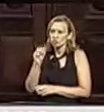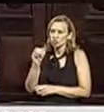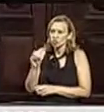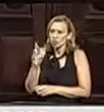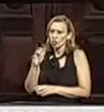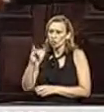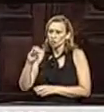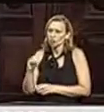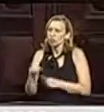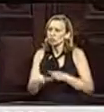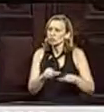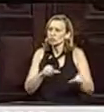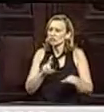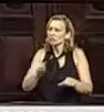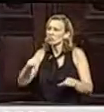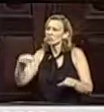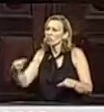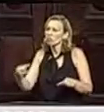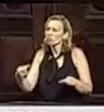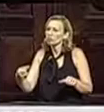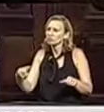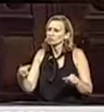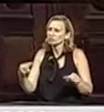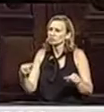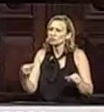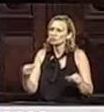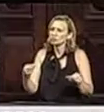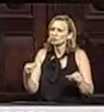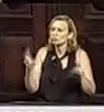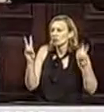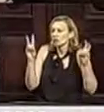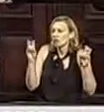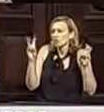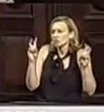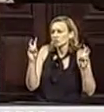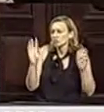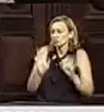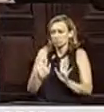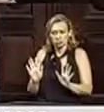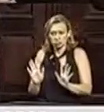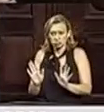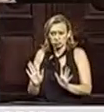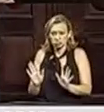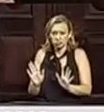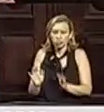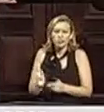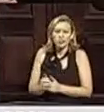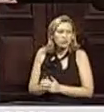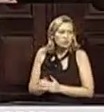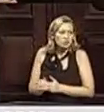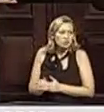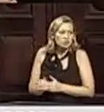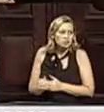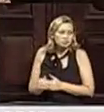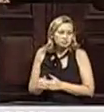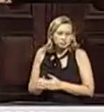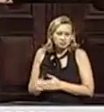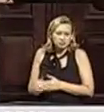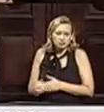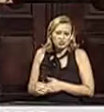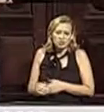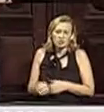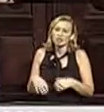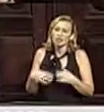que amplie o repetro. Pelas emendas que eu acompanhei, ele não deu parecer contrário na comissão para restringir, não. Ele